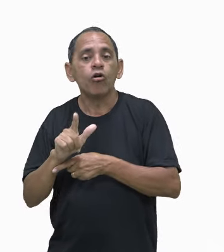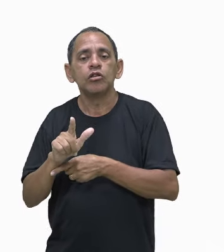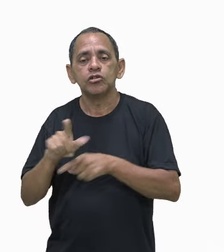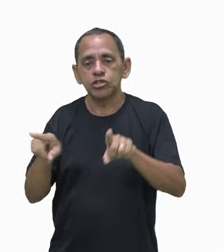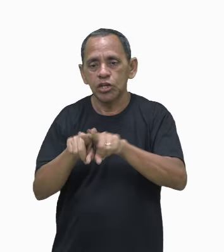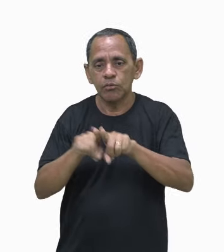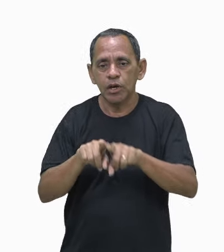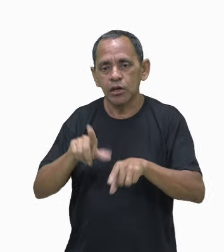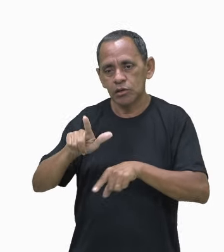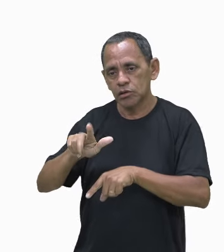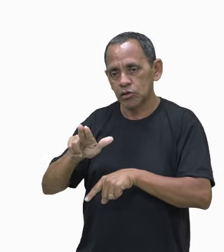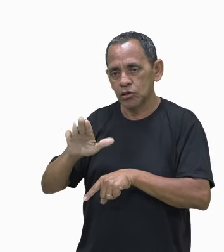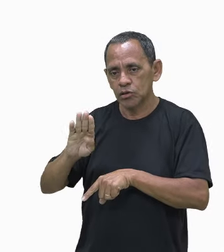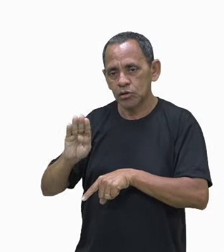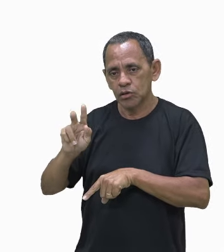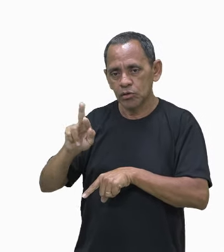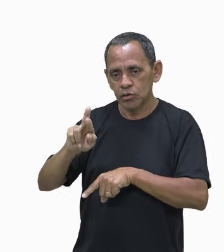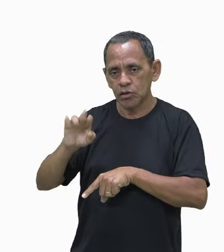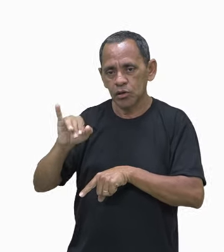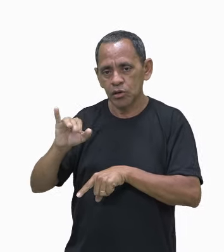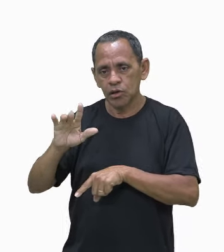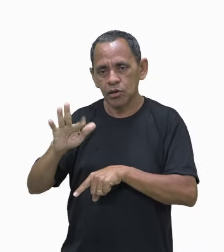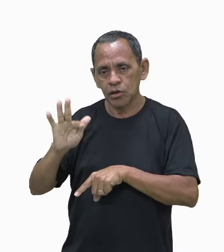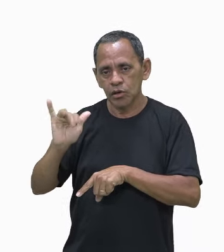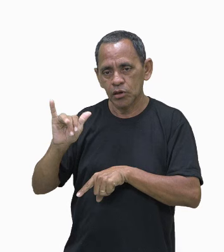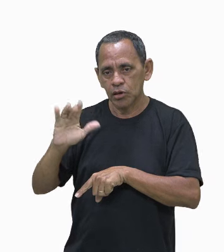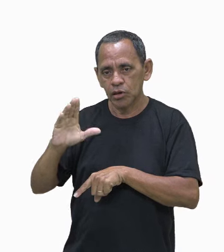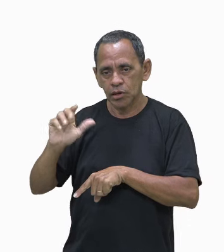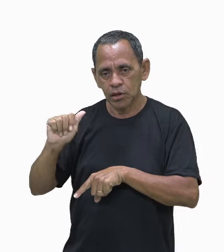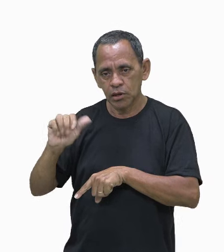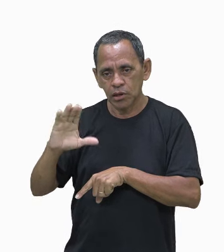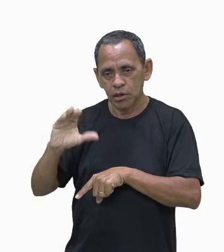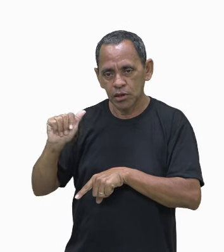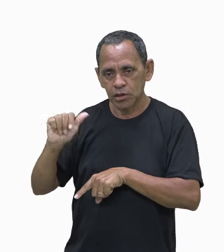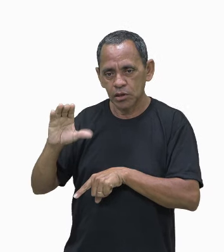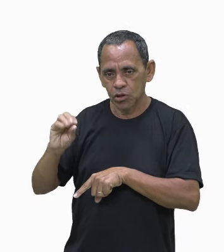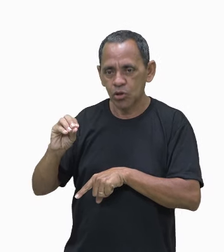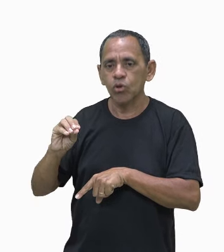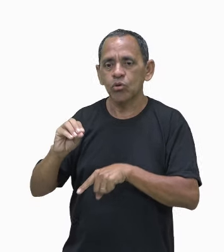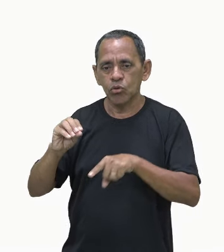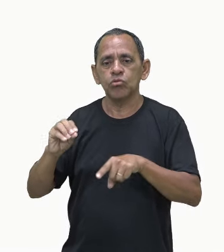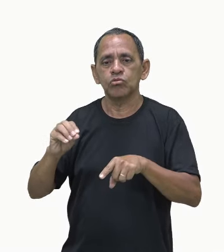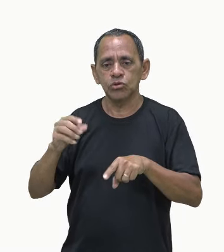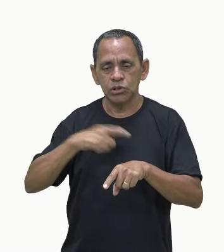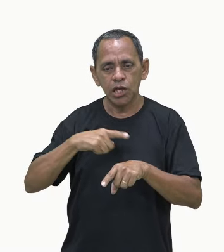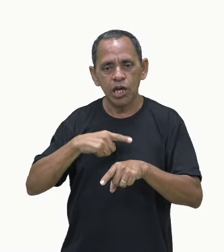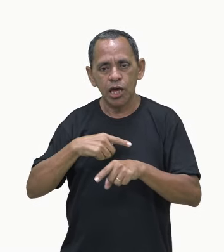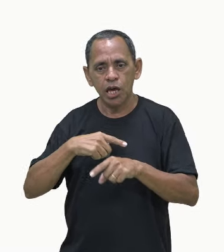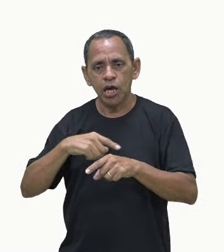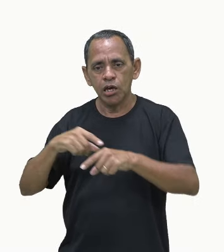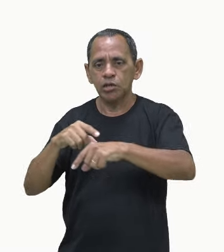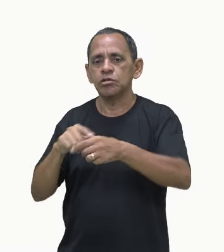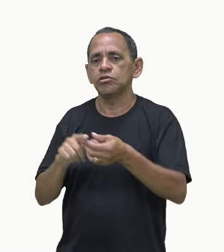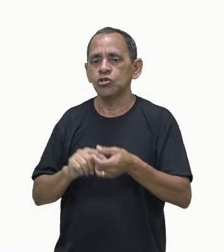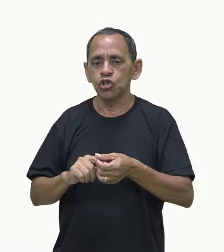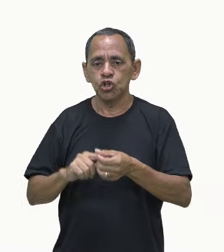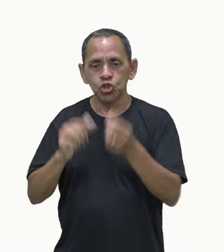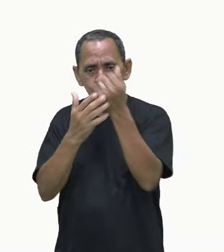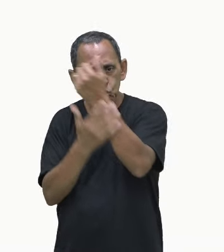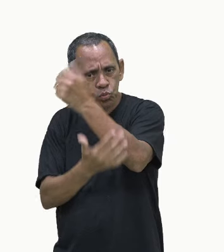água atua como um lubrificante nas articulações e em outras estruturas